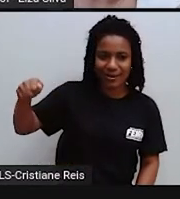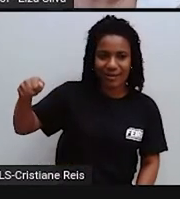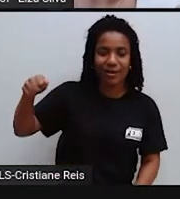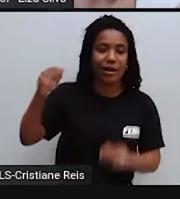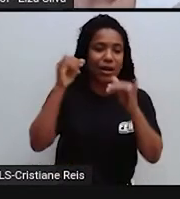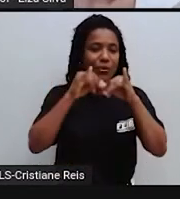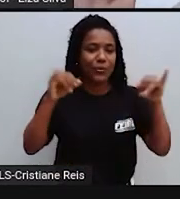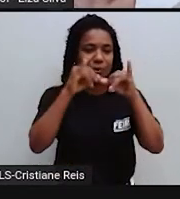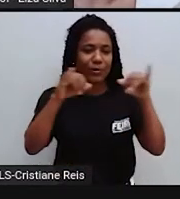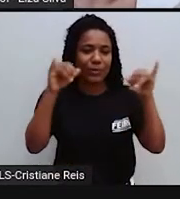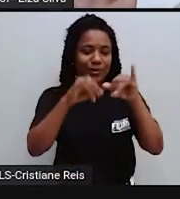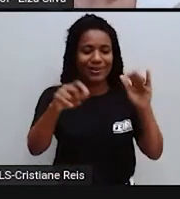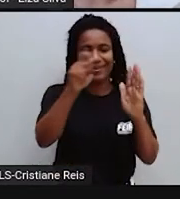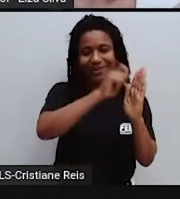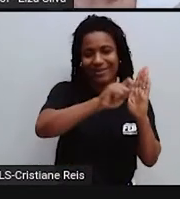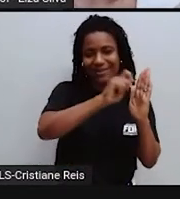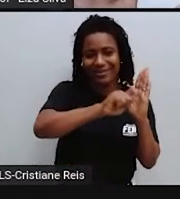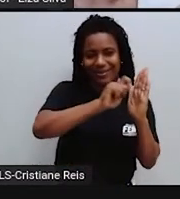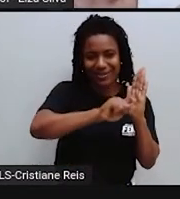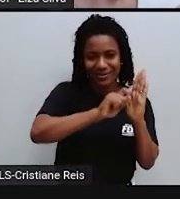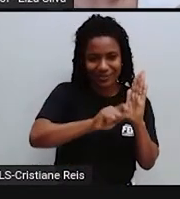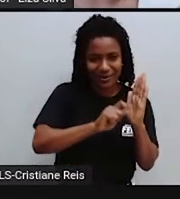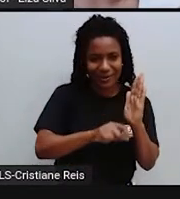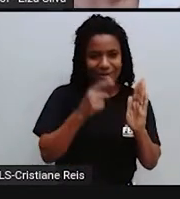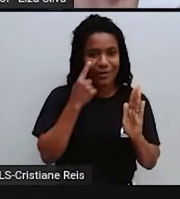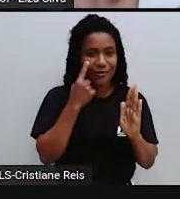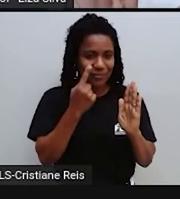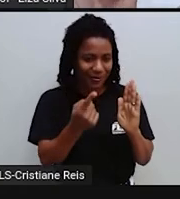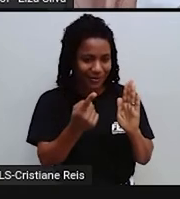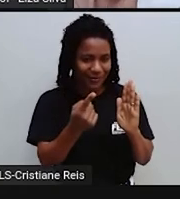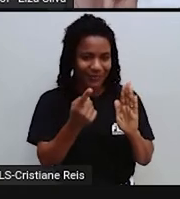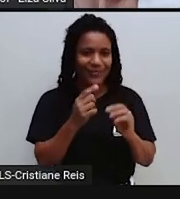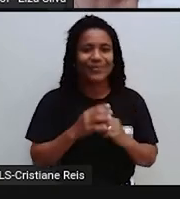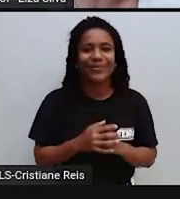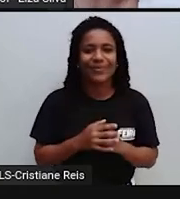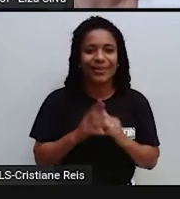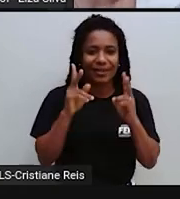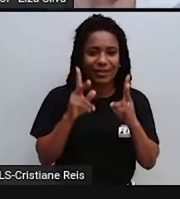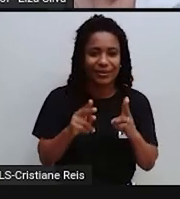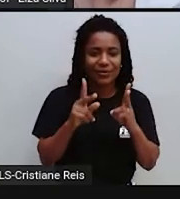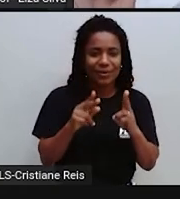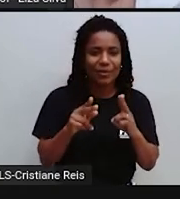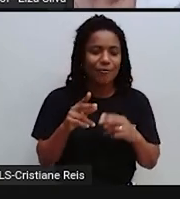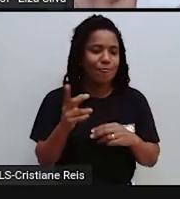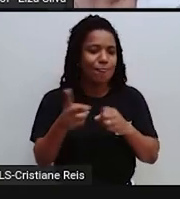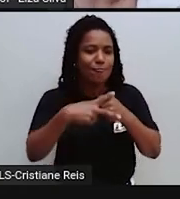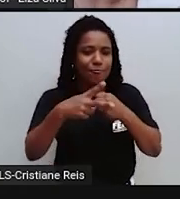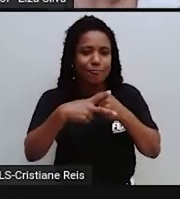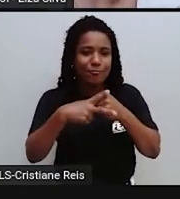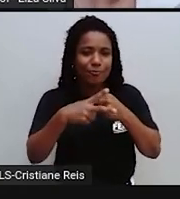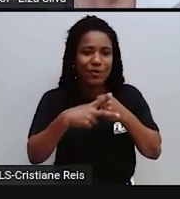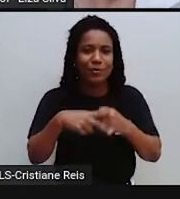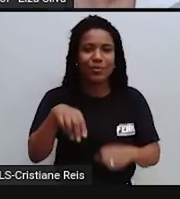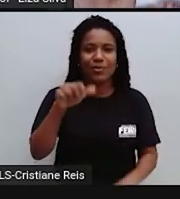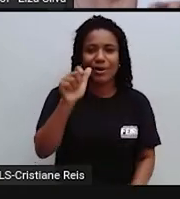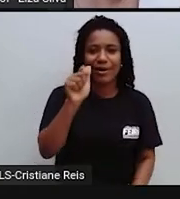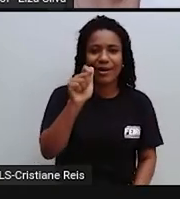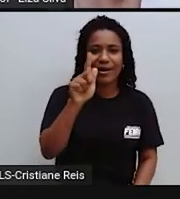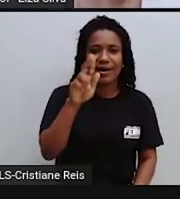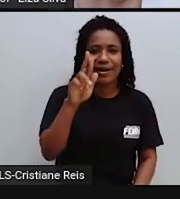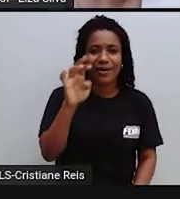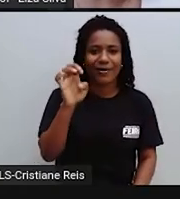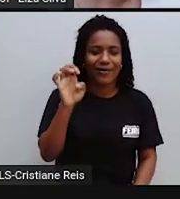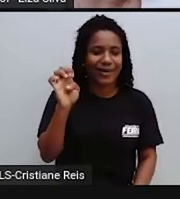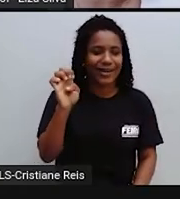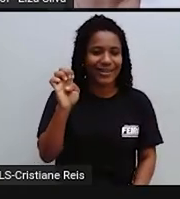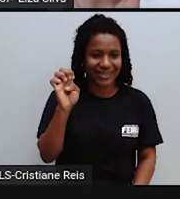notícias. Foi por isso que eu destaquei aqui o verbo agree, para vocês não se confundirem. Nesta situação, o verbo termina apenas